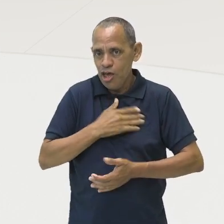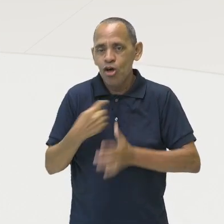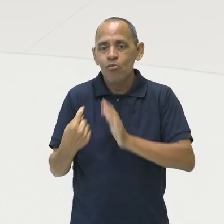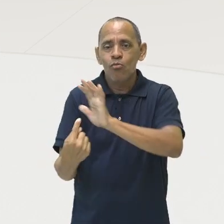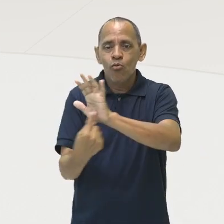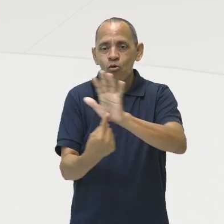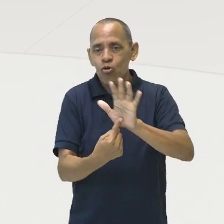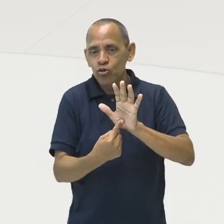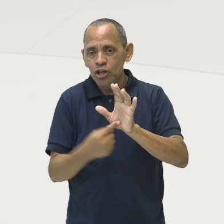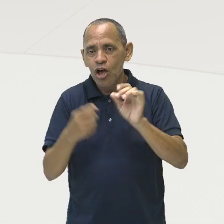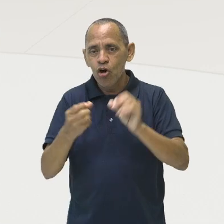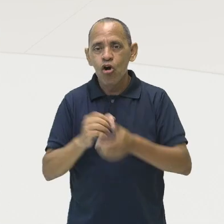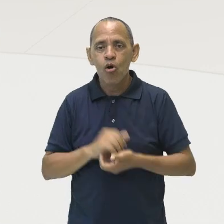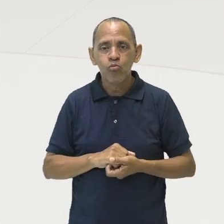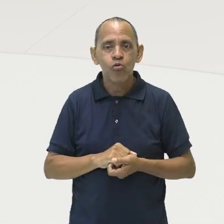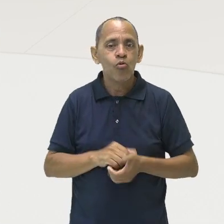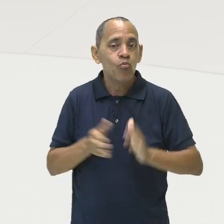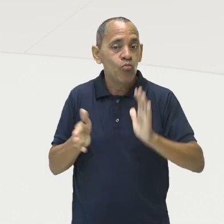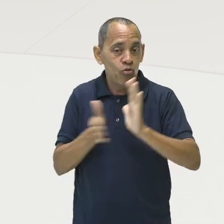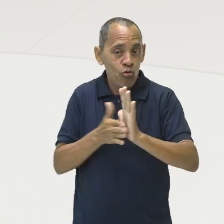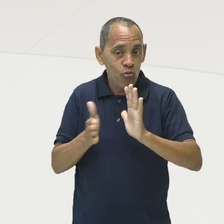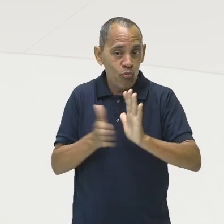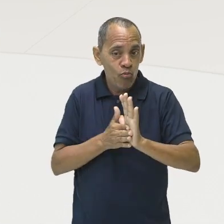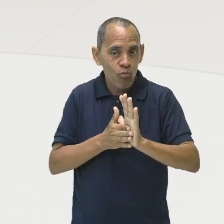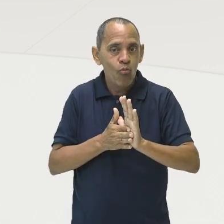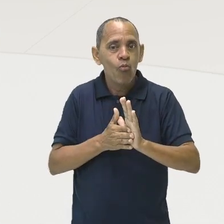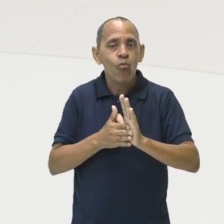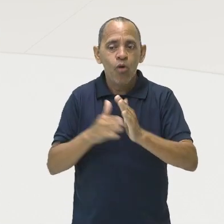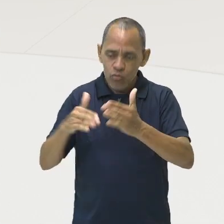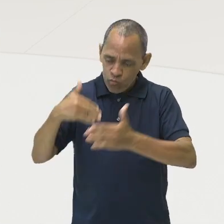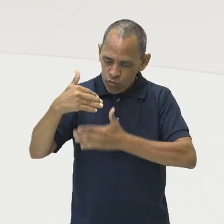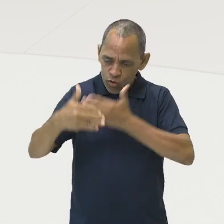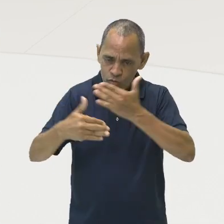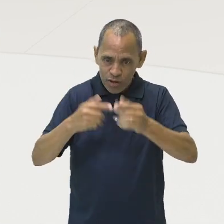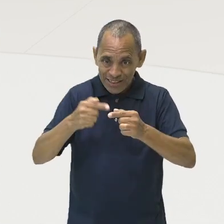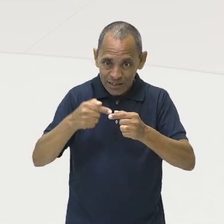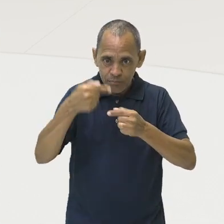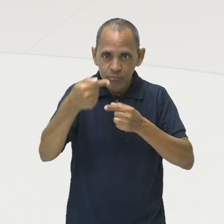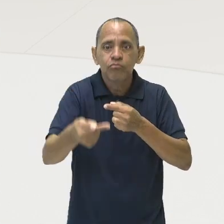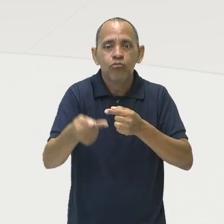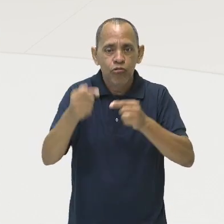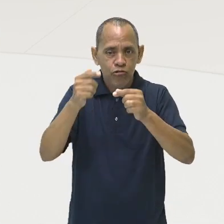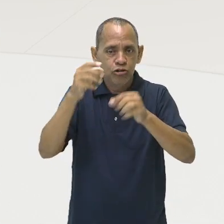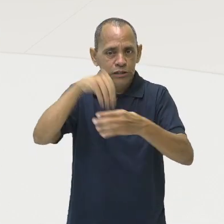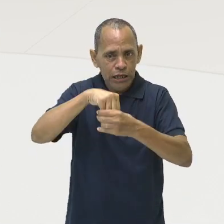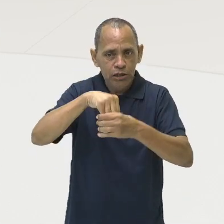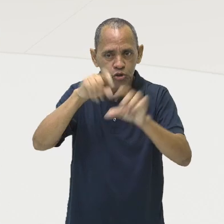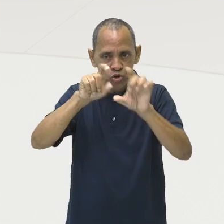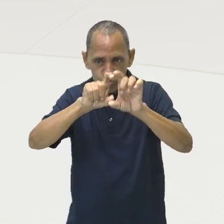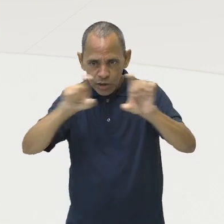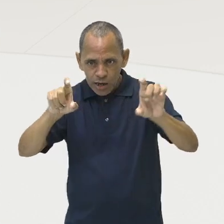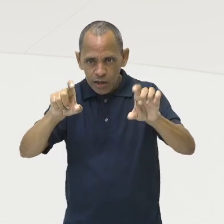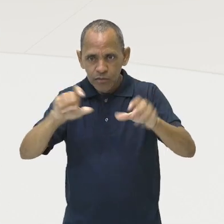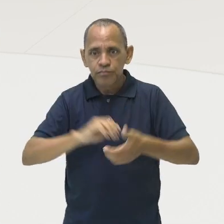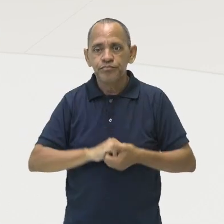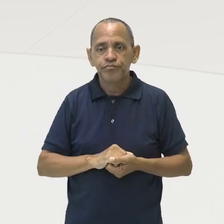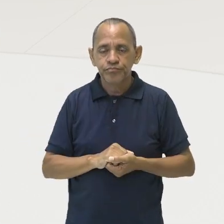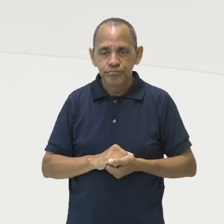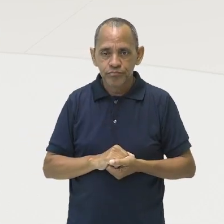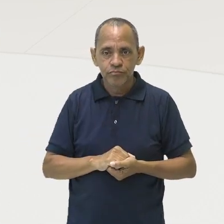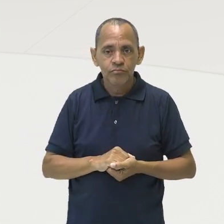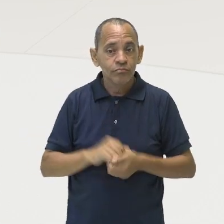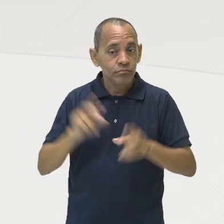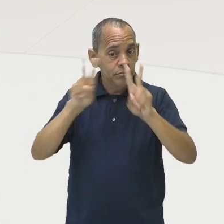confirmação daquilo que eu vou desenvolver nos parágrafos posteriores, tá? Então, tema, problema e tese,